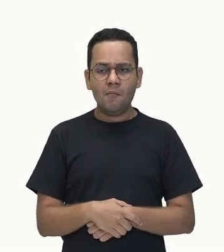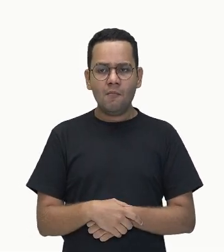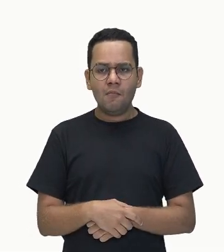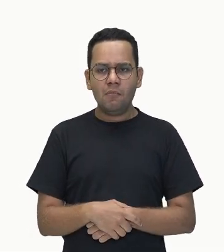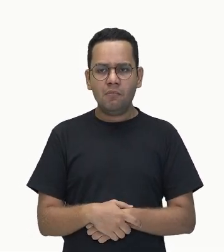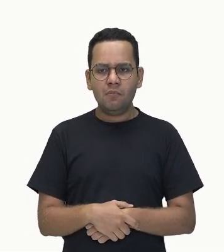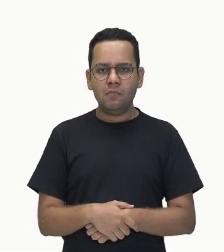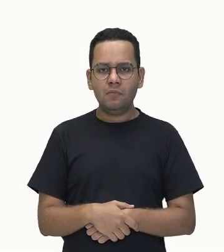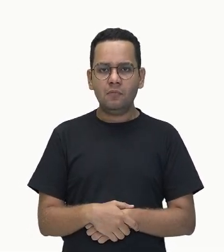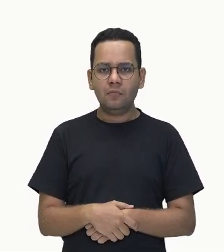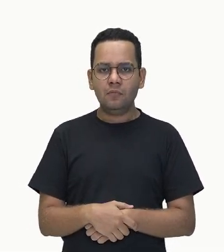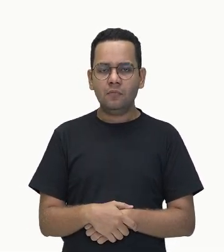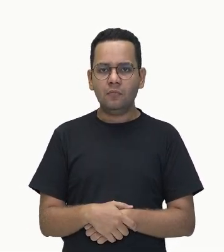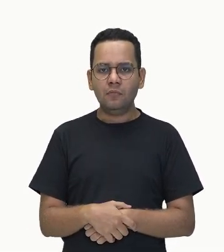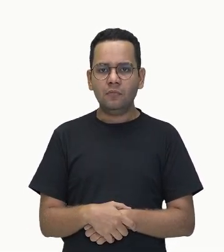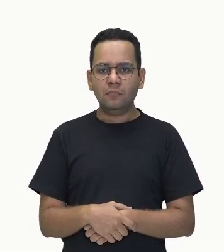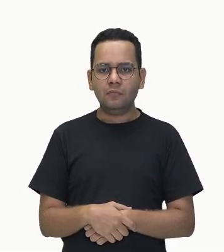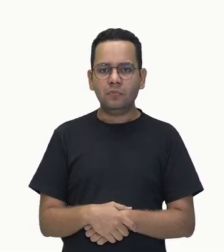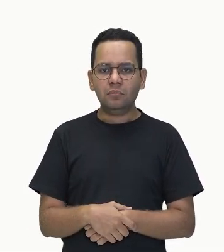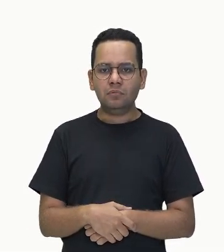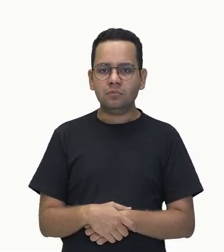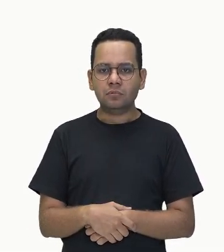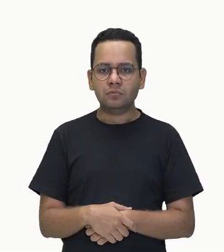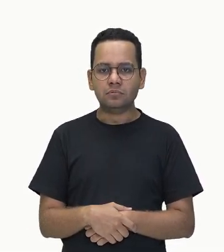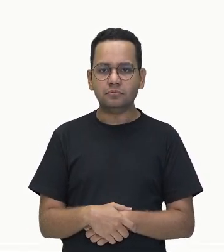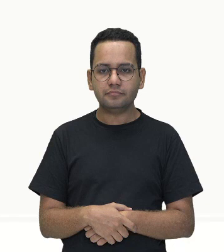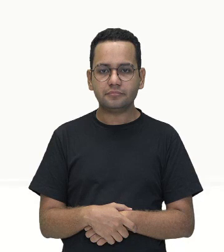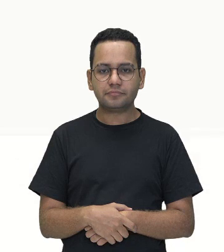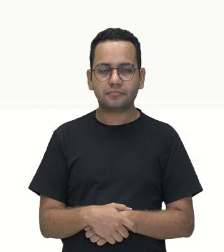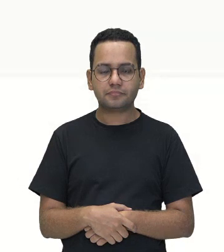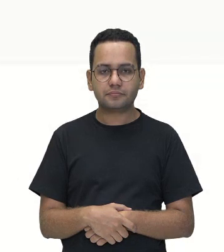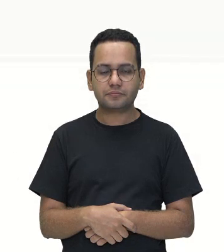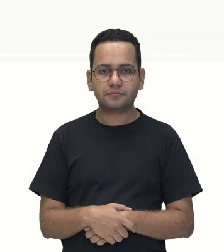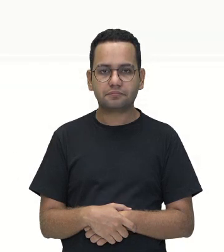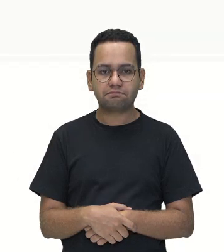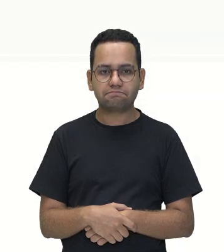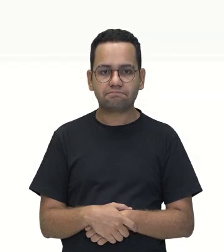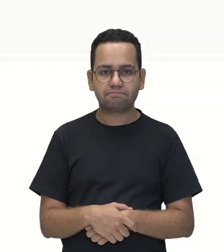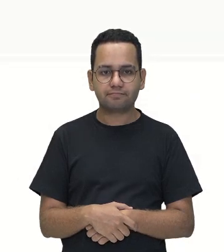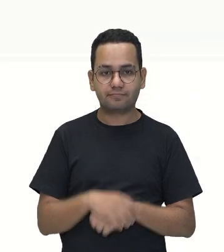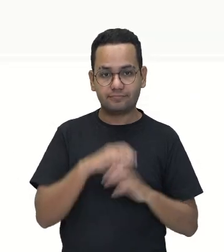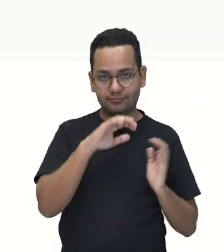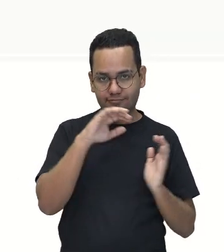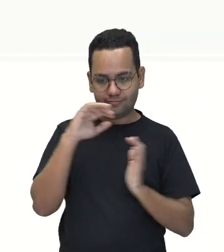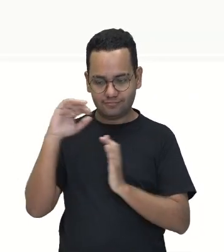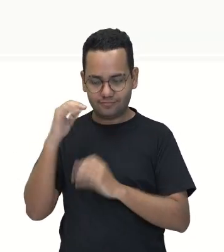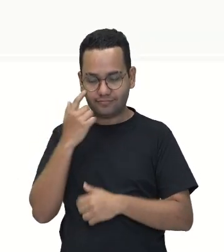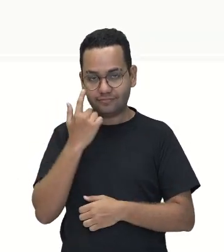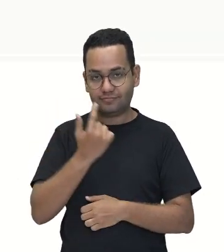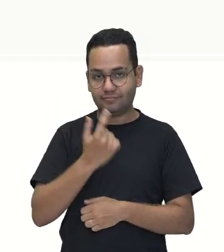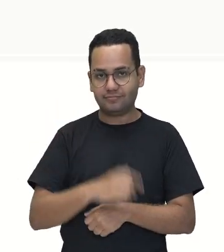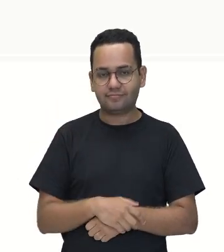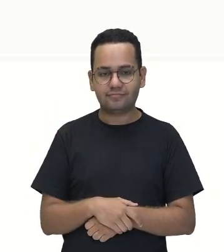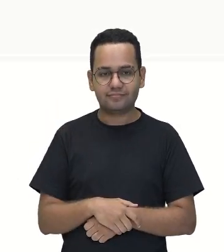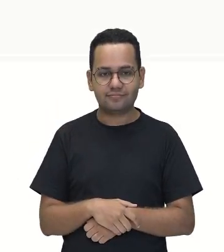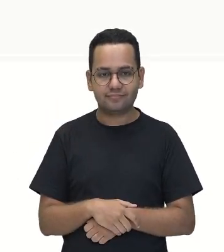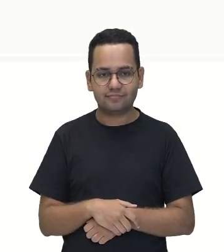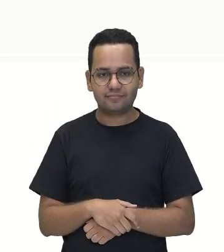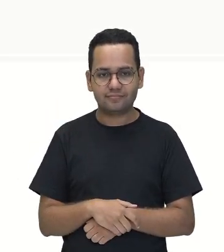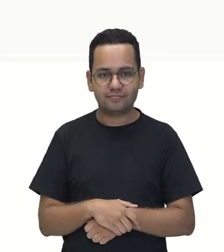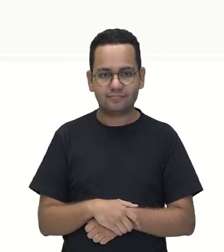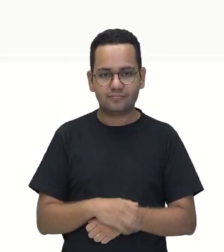1 muito bem vamos resolver essa operação aqui então eu